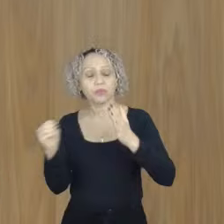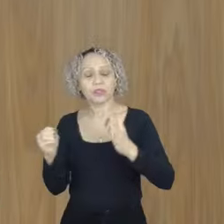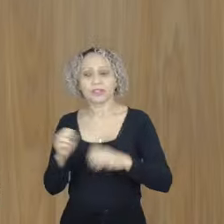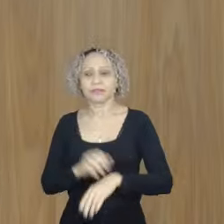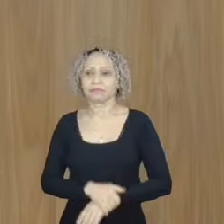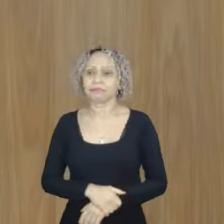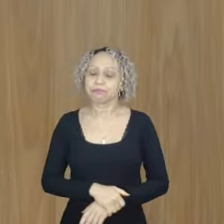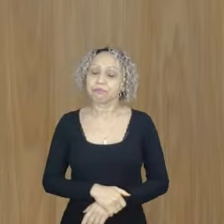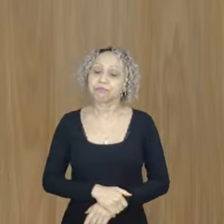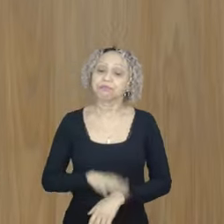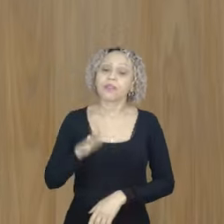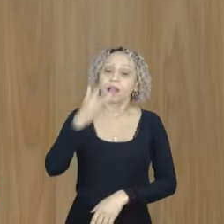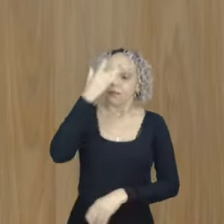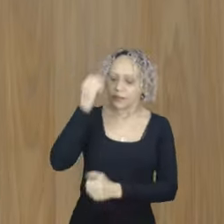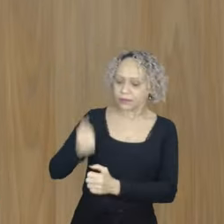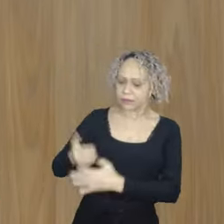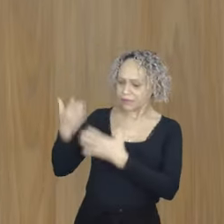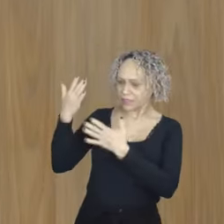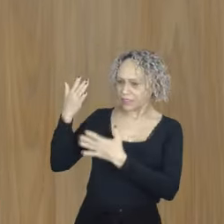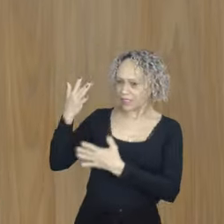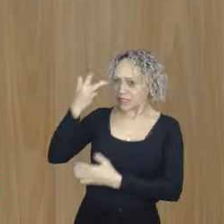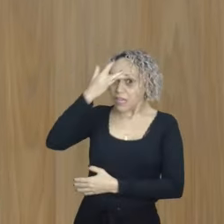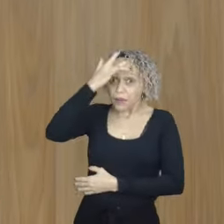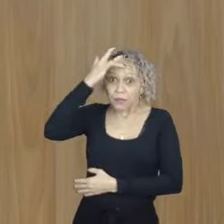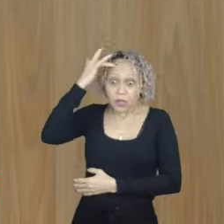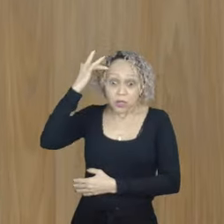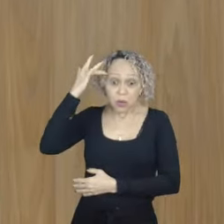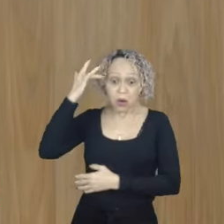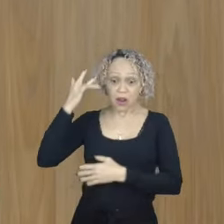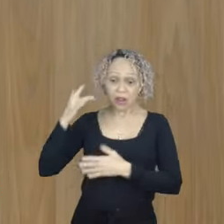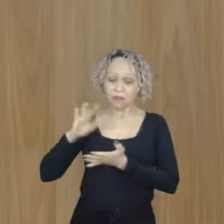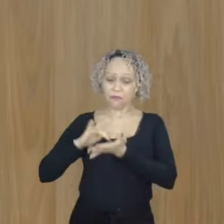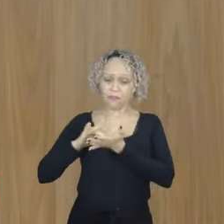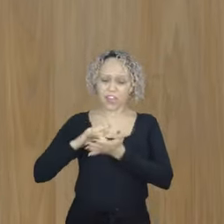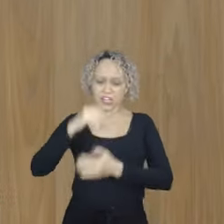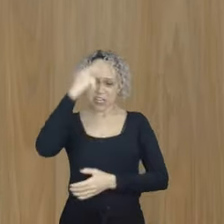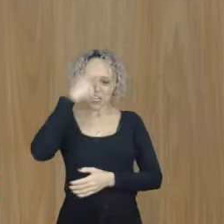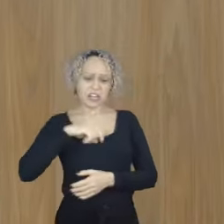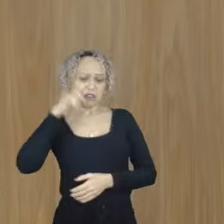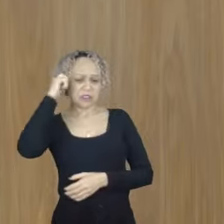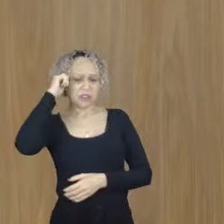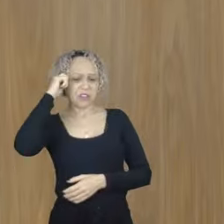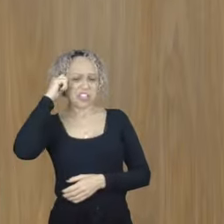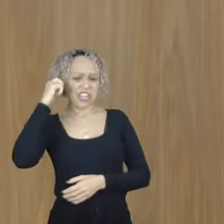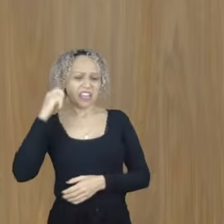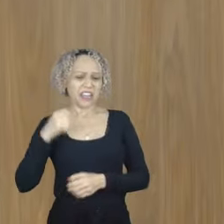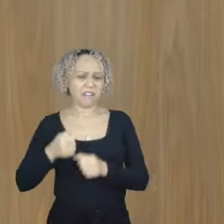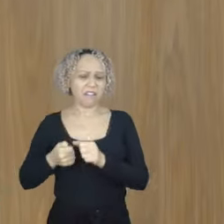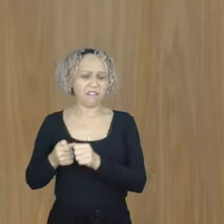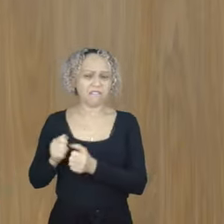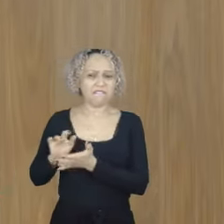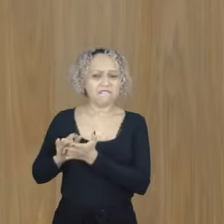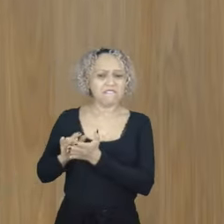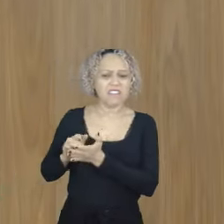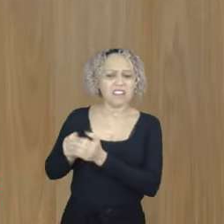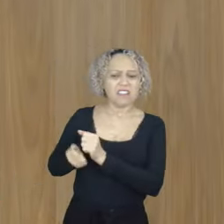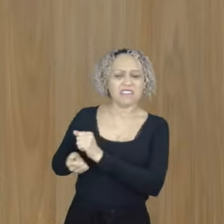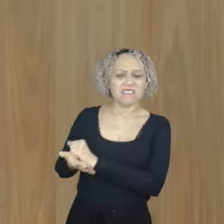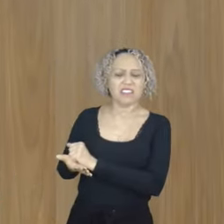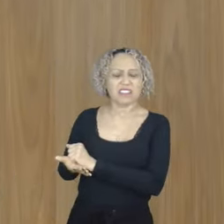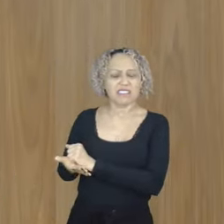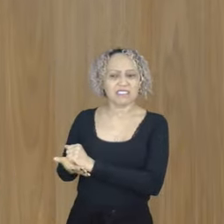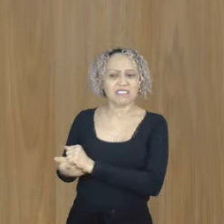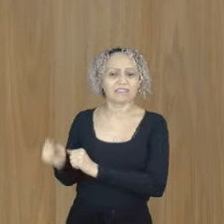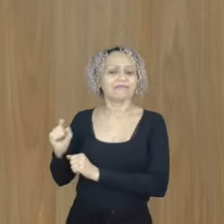a heteroidentidade, imagina ocupando um cargo político. Então é muito bom o partido ter também esse mecanismo aí de controle e